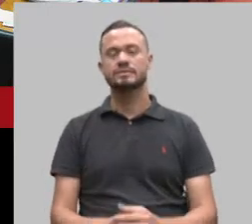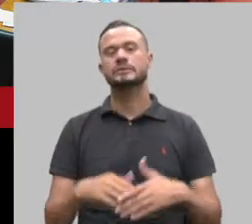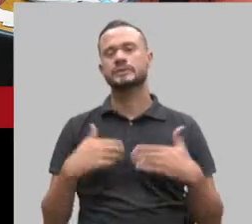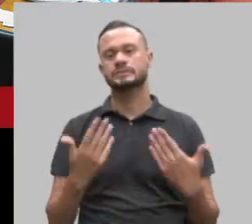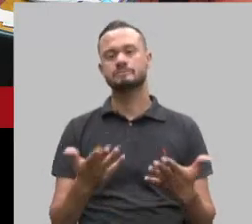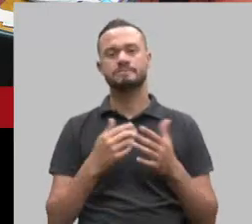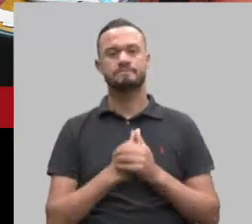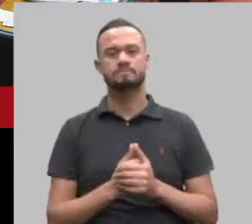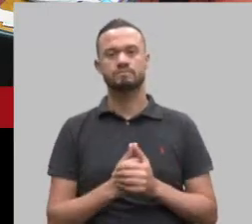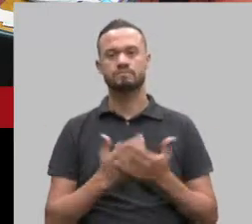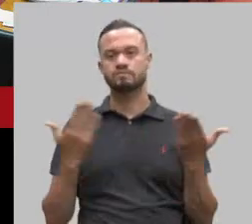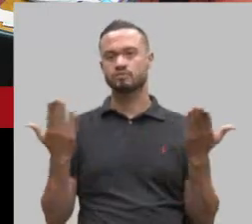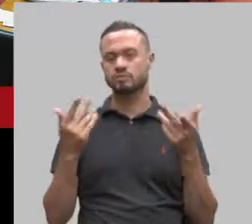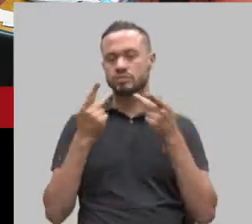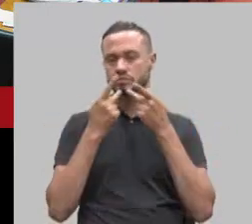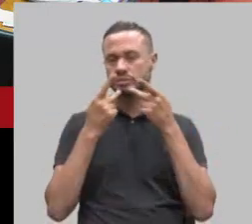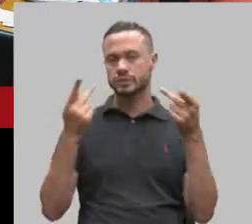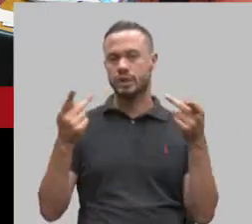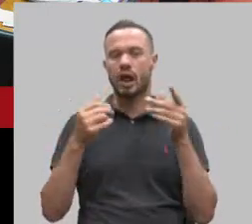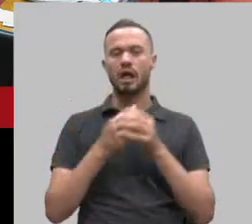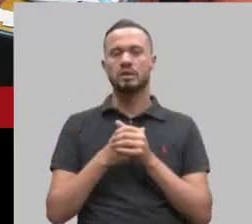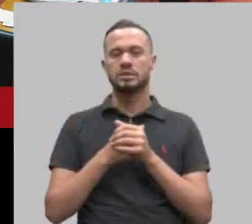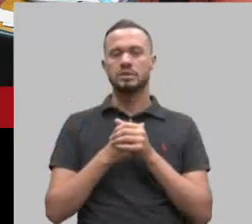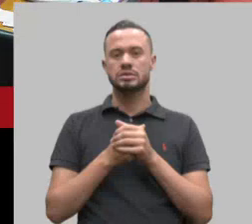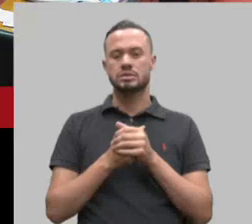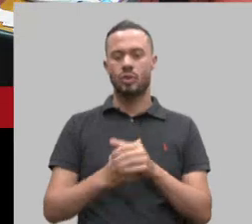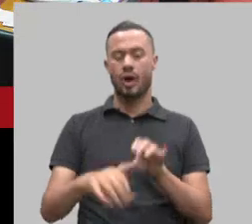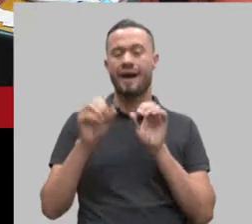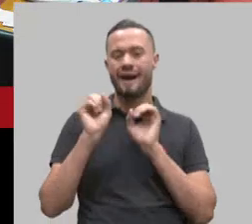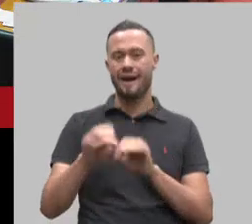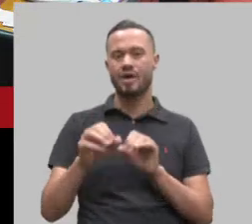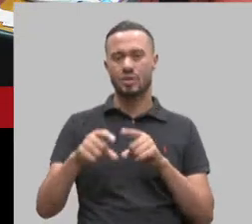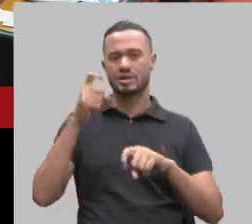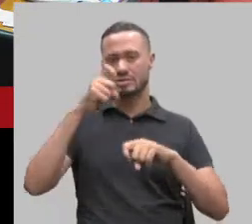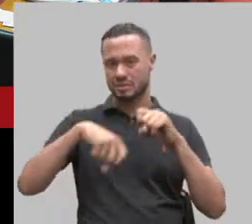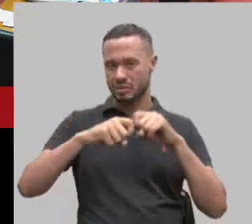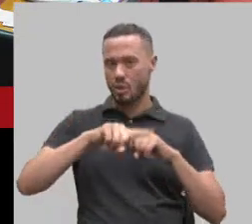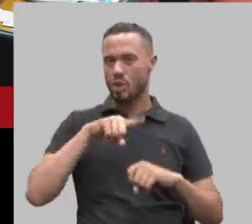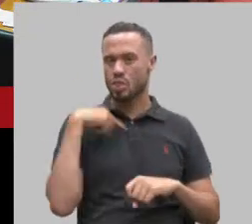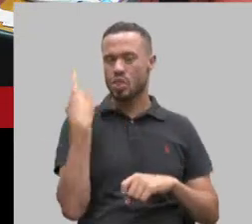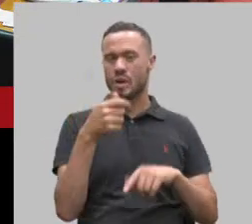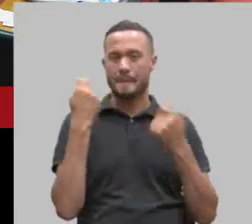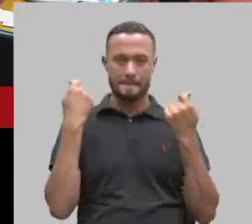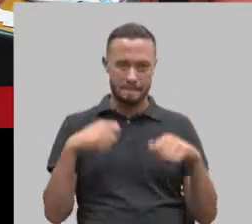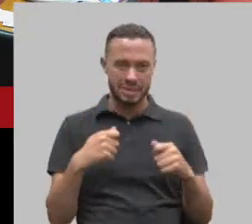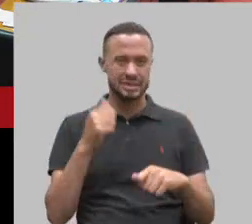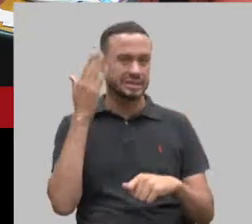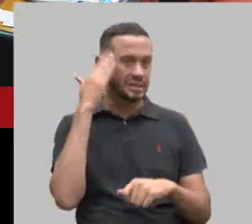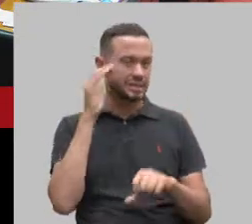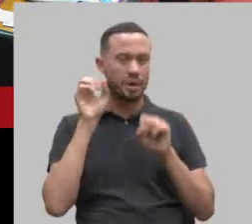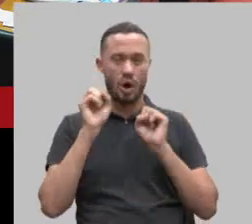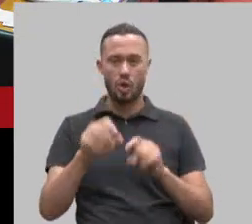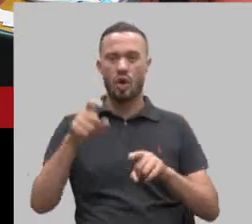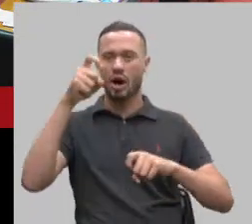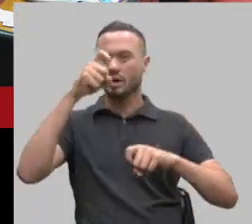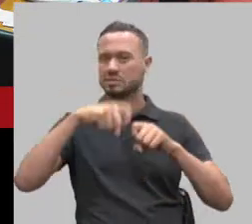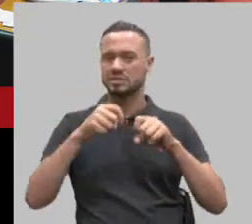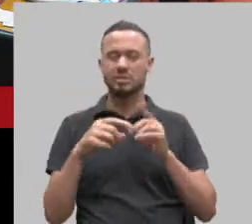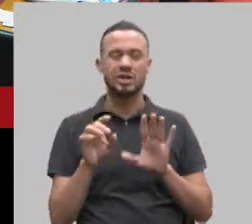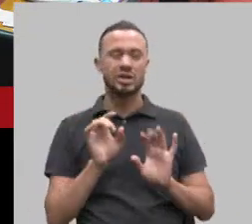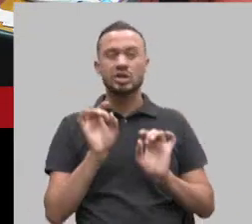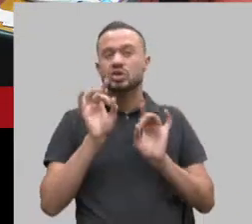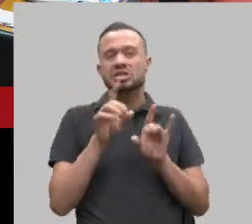aqui para dar um ênfase sobre a educação sexual nós precisamos lembrar que a educação sexual não se resume só somente em